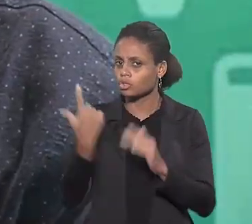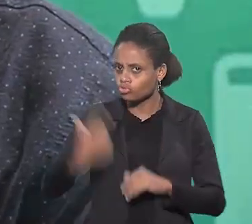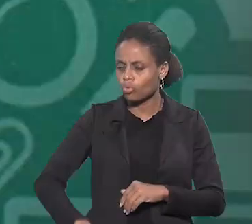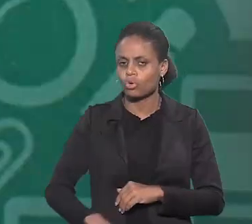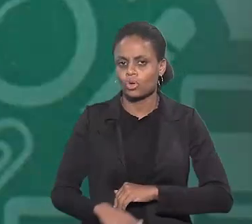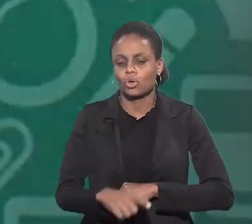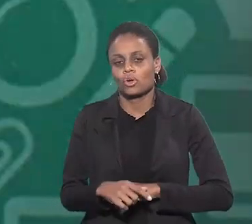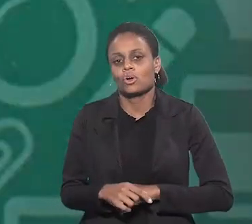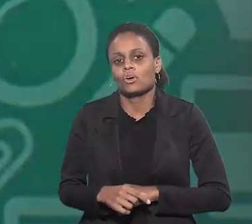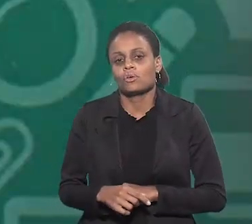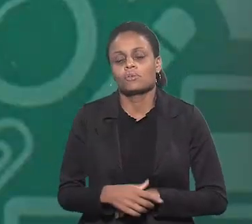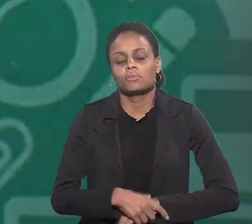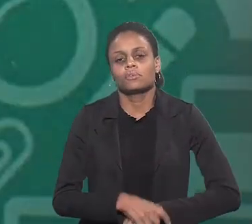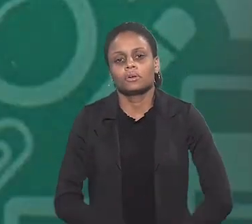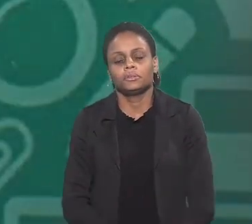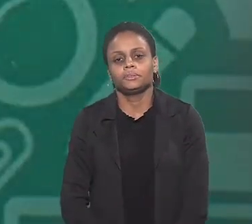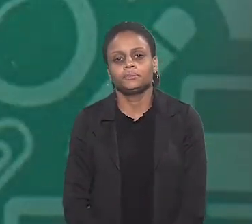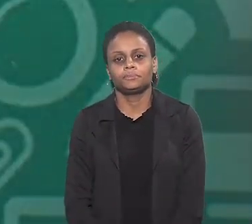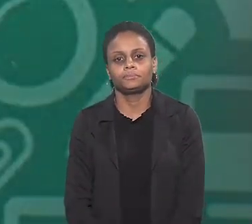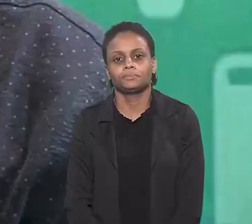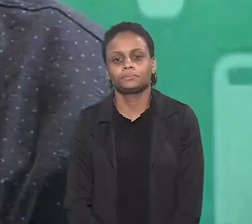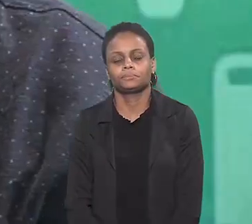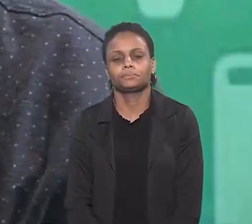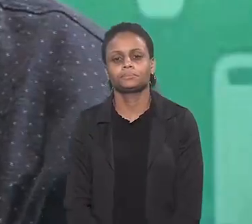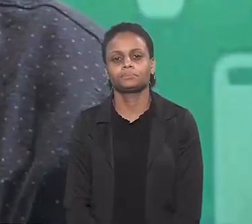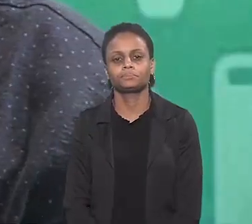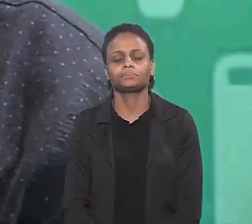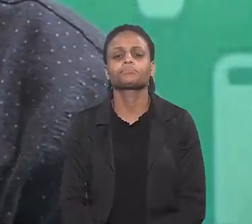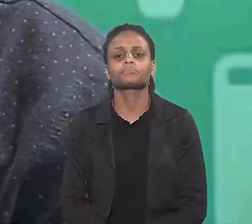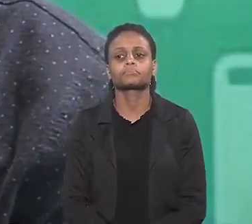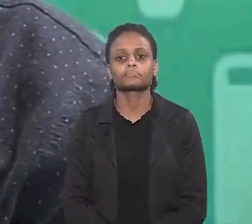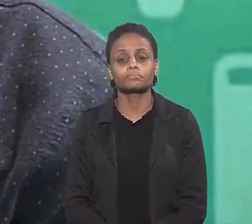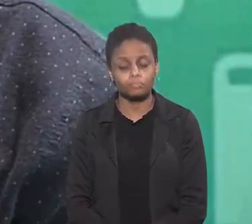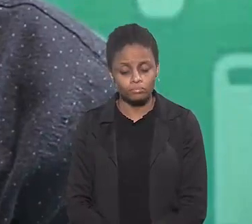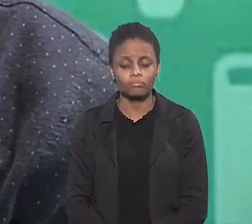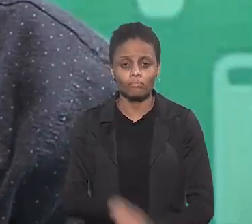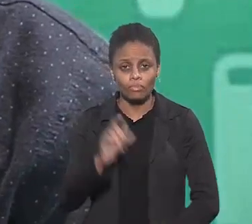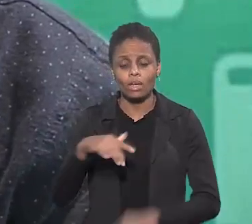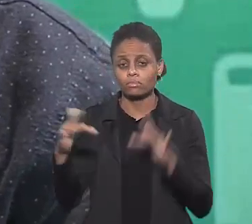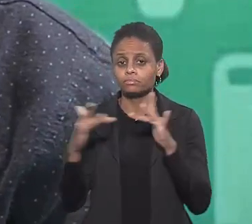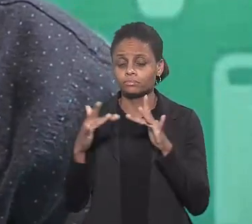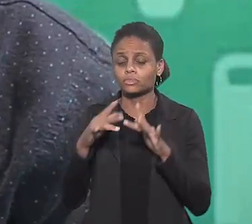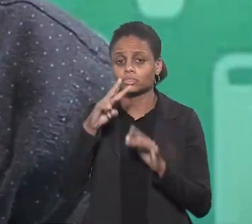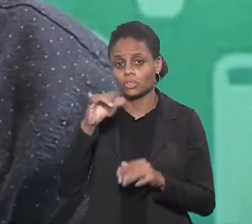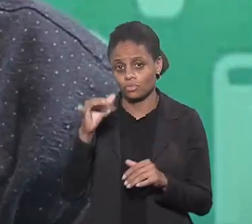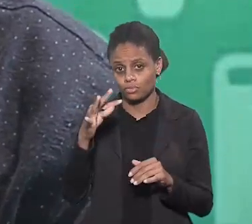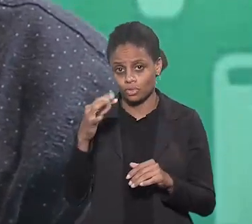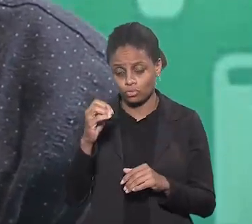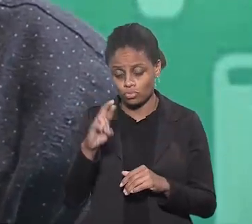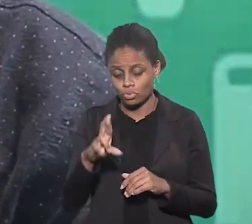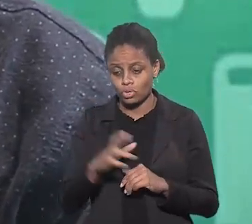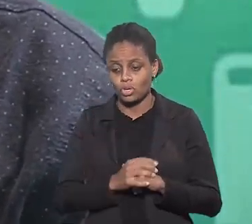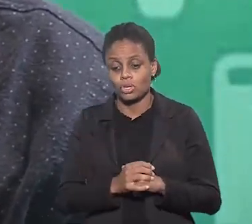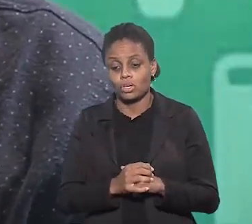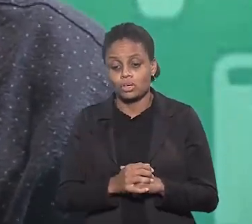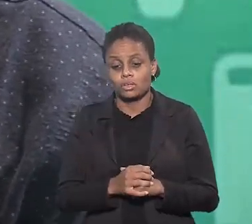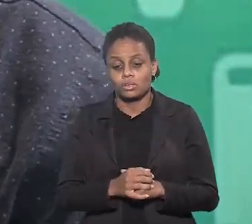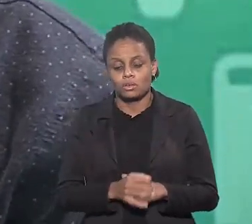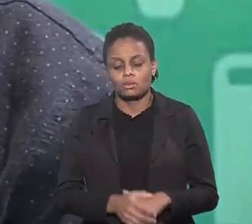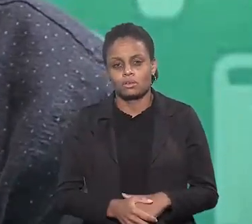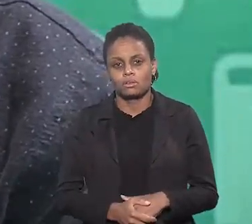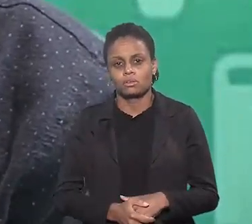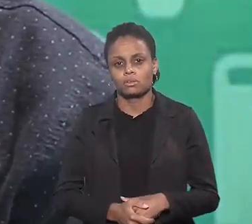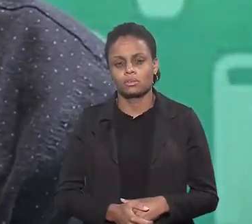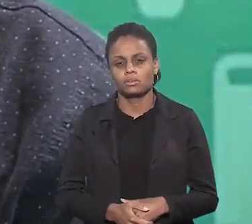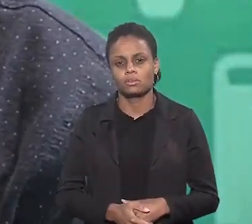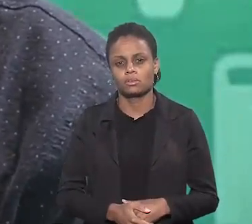urbano, né, para receber esse tipo de transporte? Eu concordo com o Vitor. Eu acho que